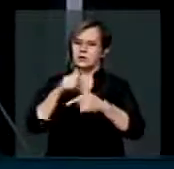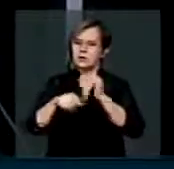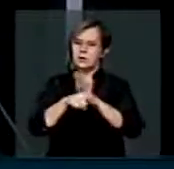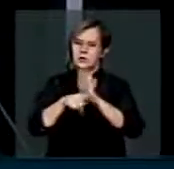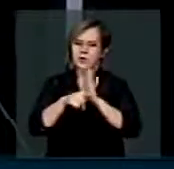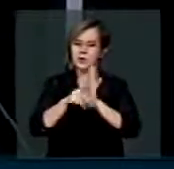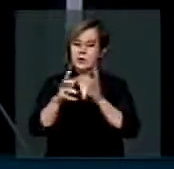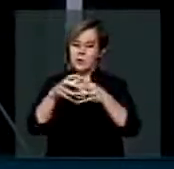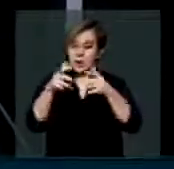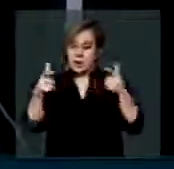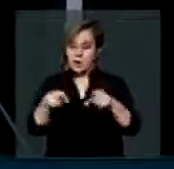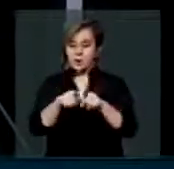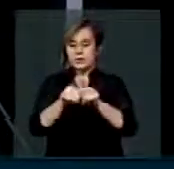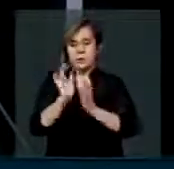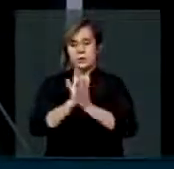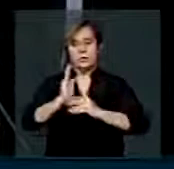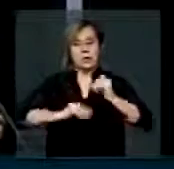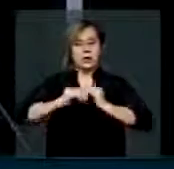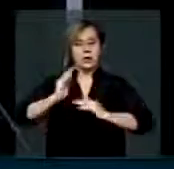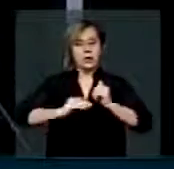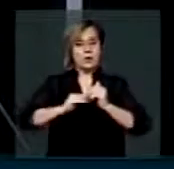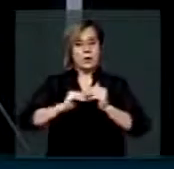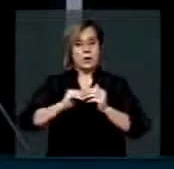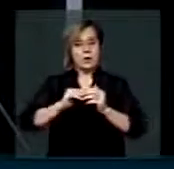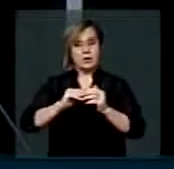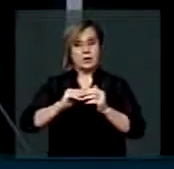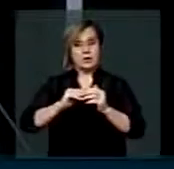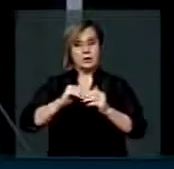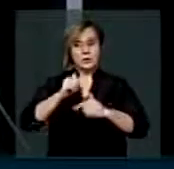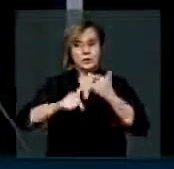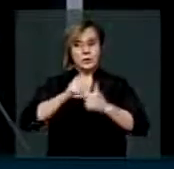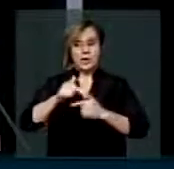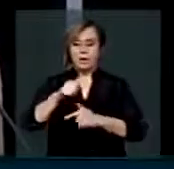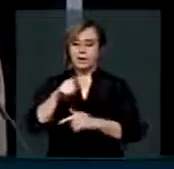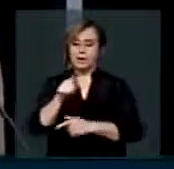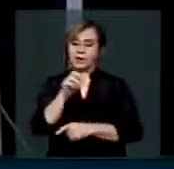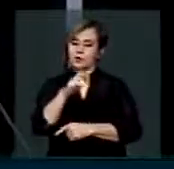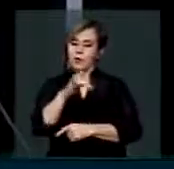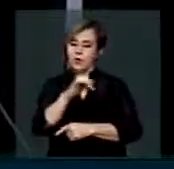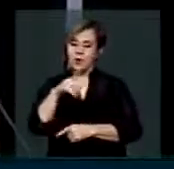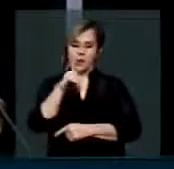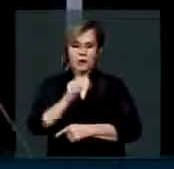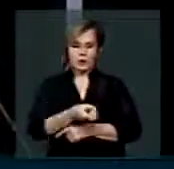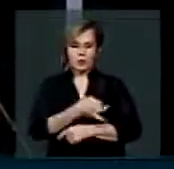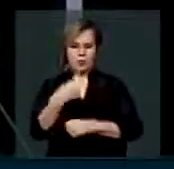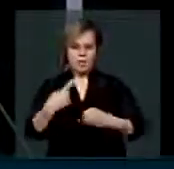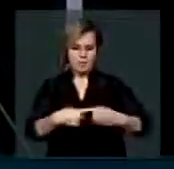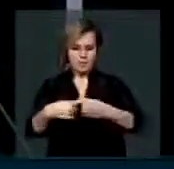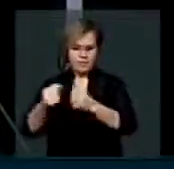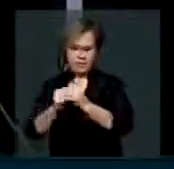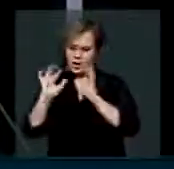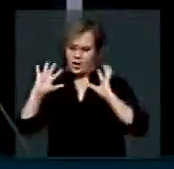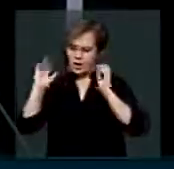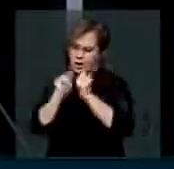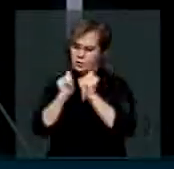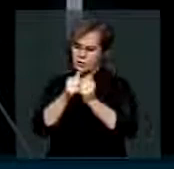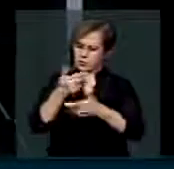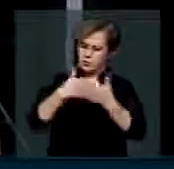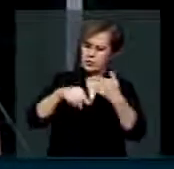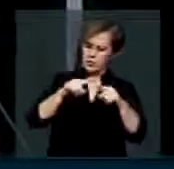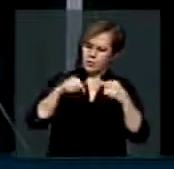de garimpeiros de Imperatriz, de João Lisboa, de Senador Larroque, de Amarante,